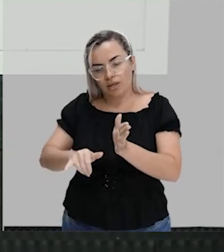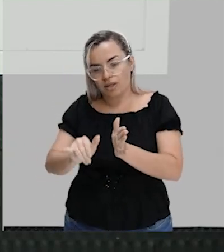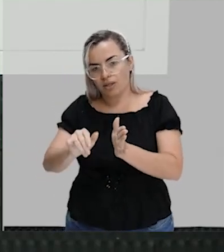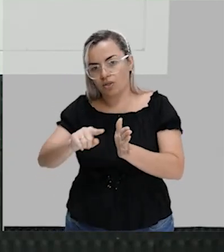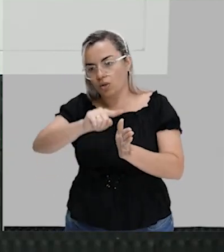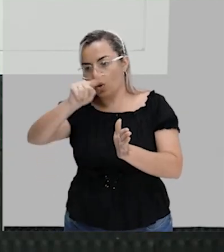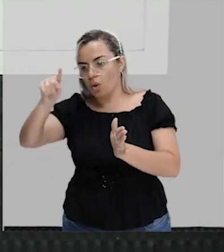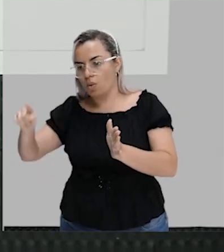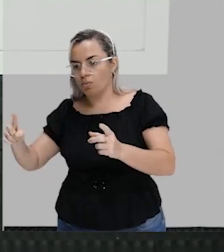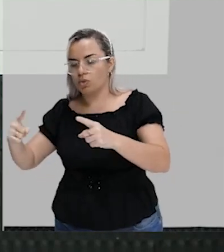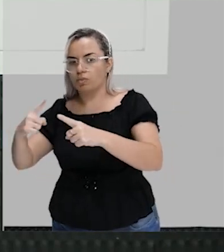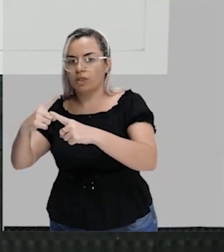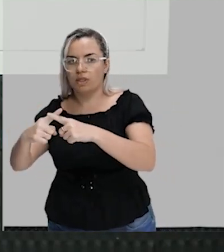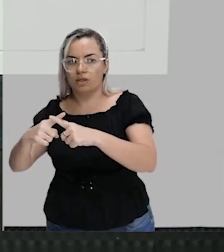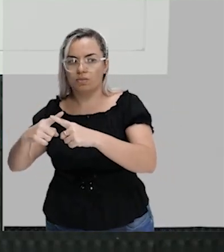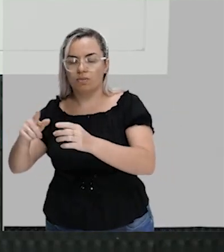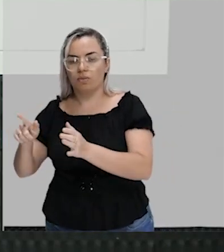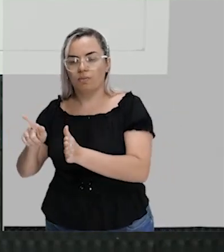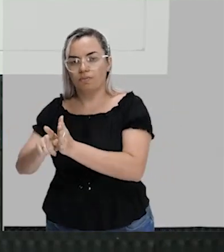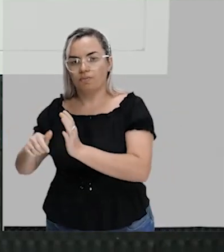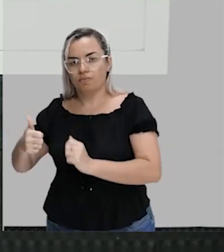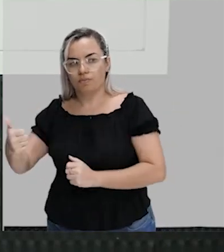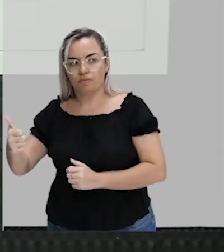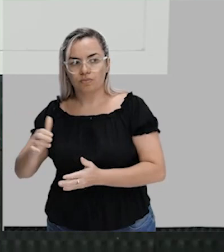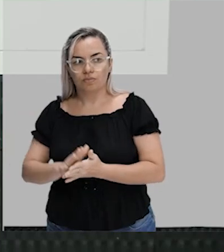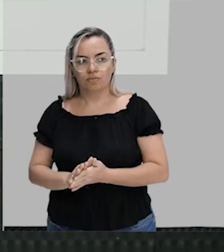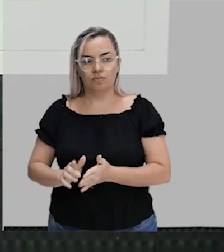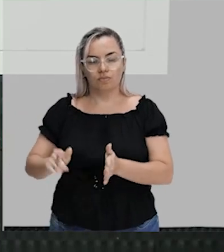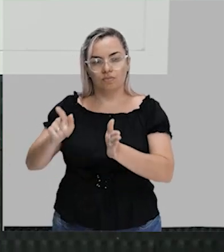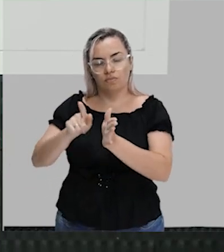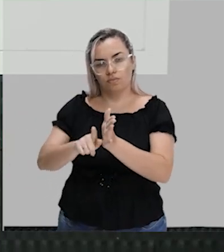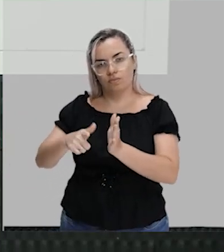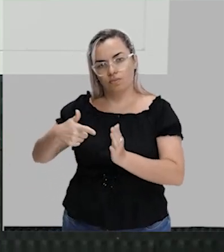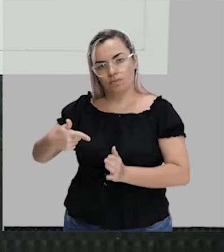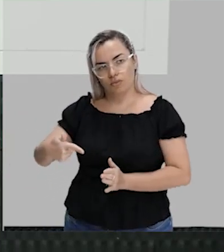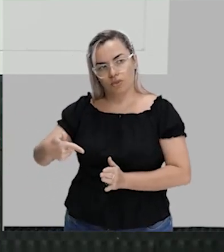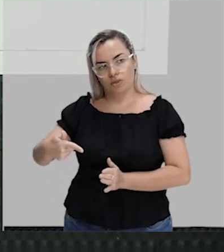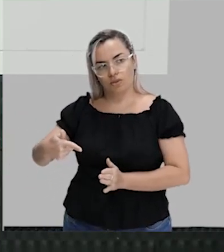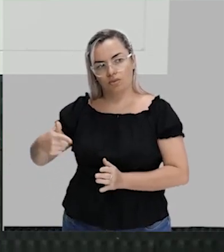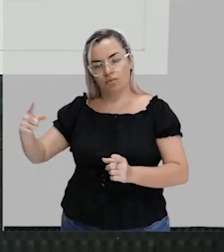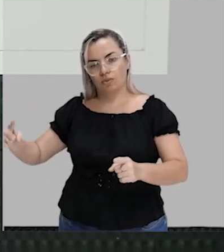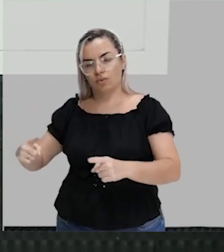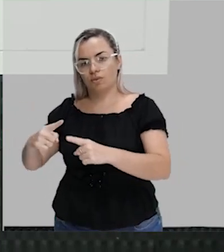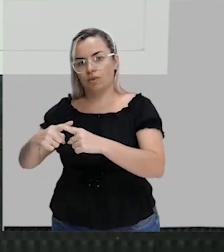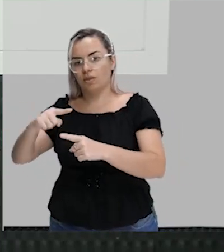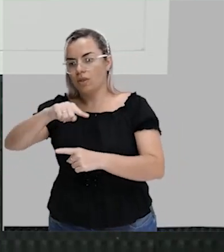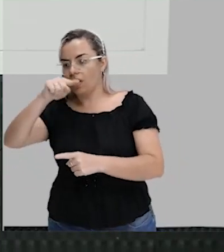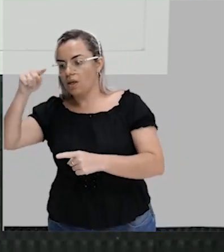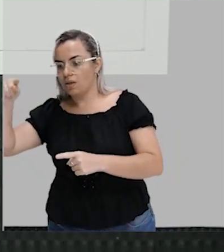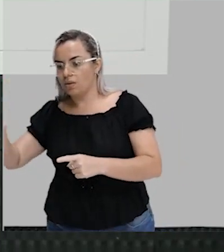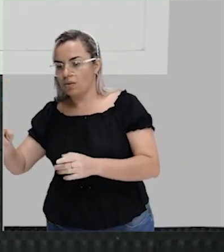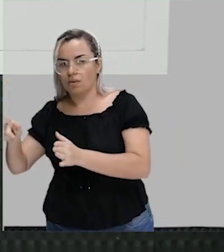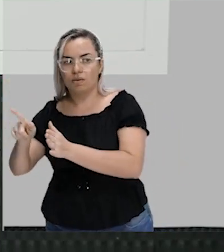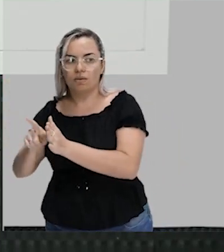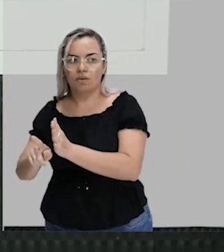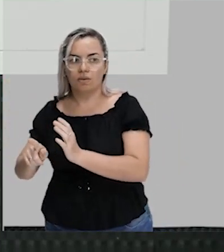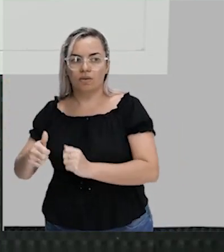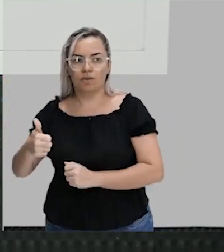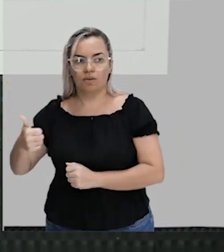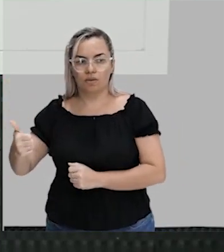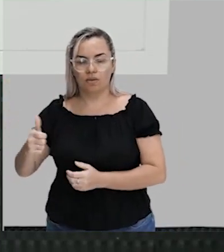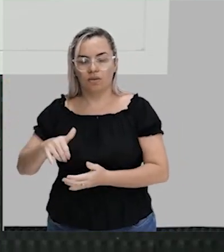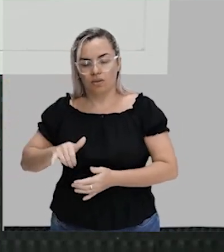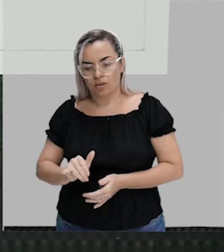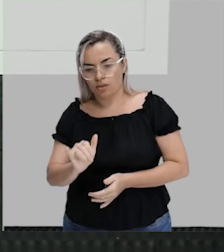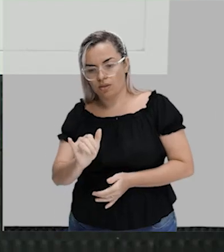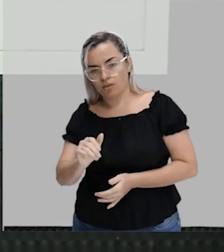multiplicado por menos um da Y e - 7 multiplicado por menos 1 dá 7 certo então resolvido aí